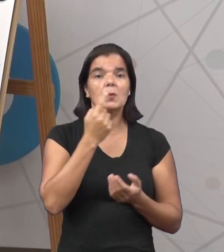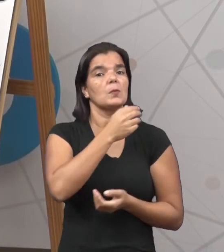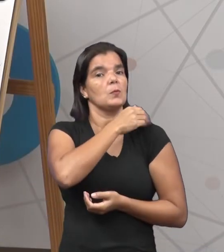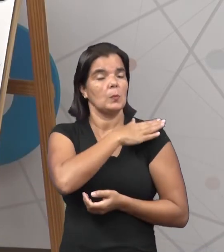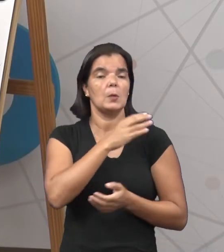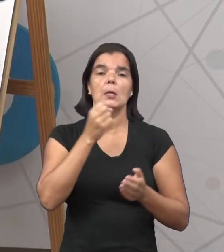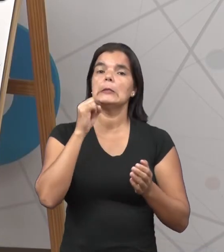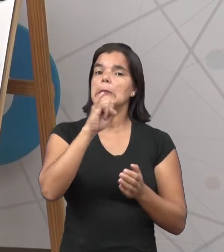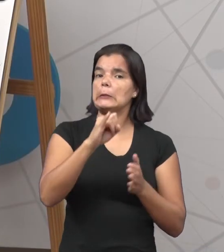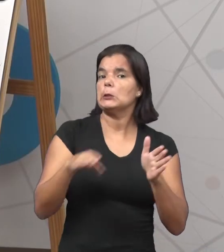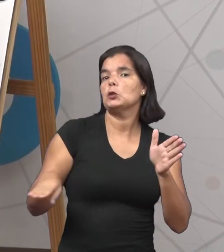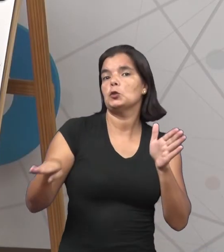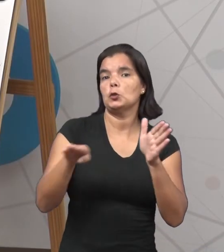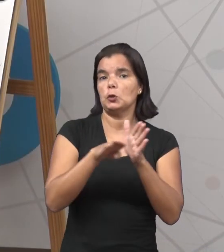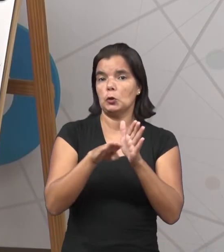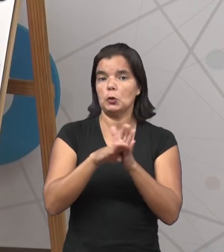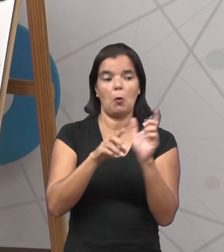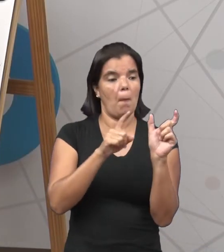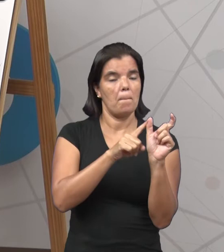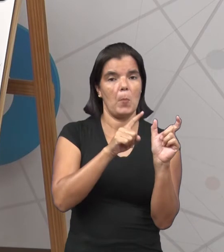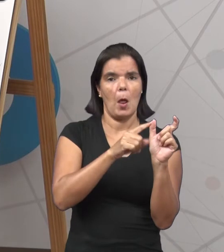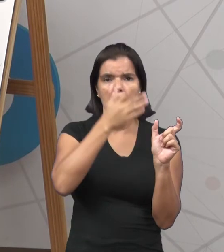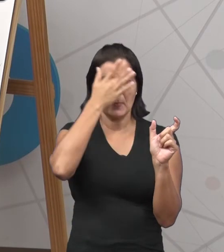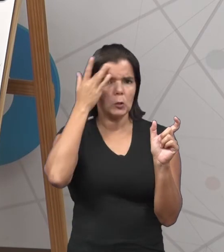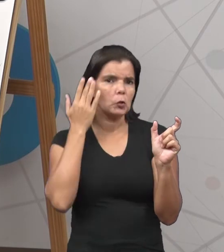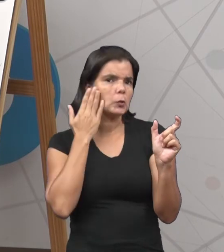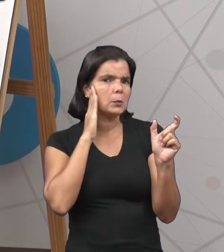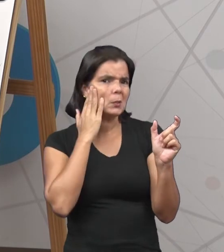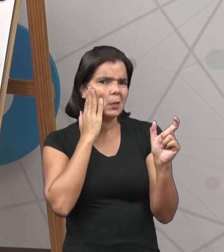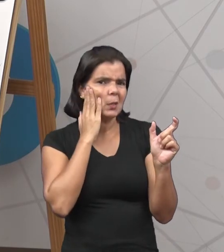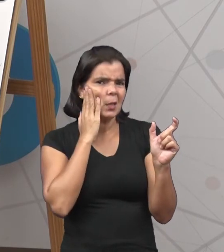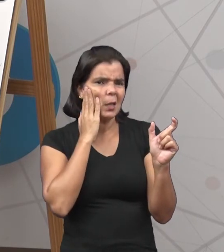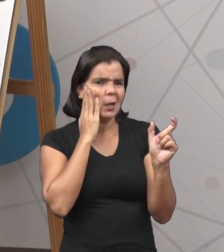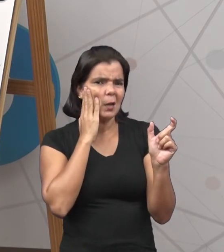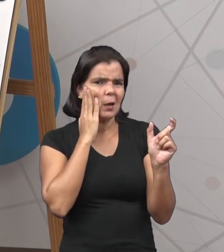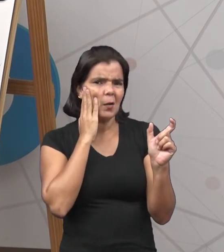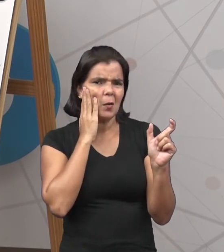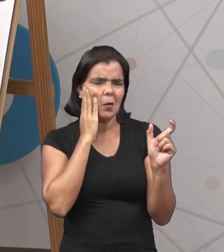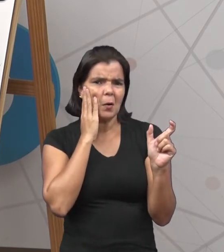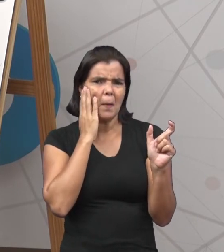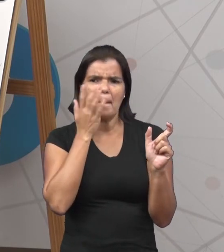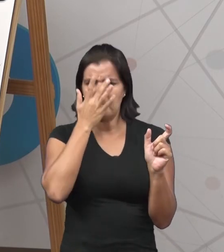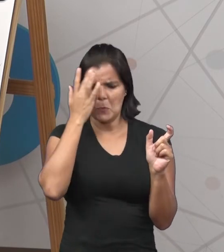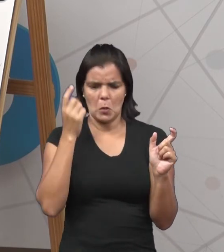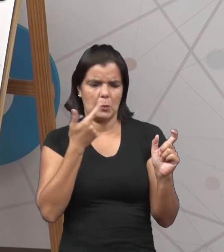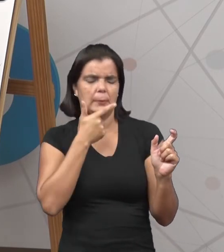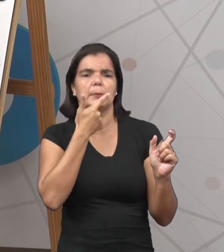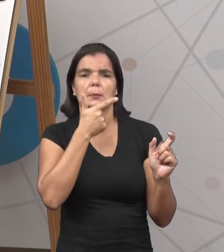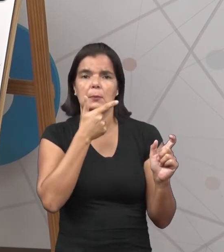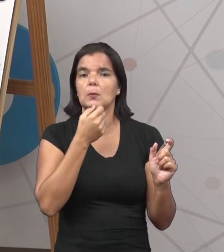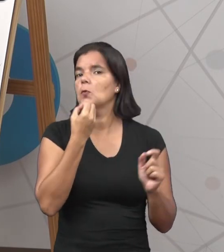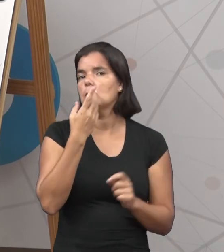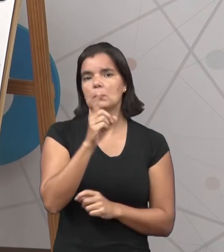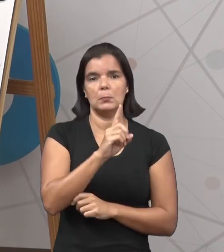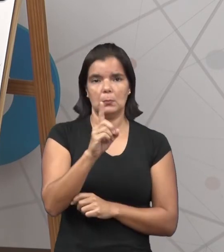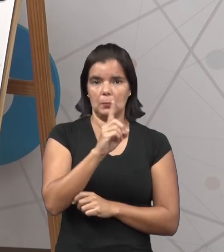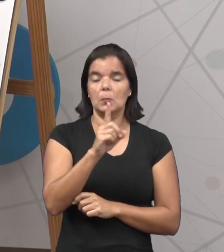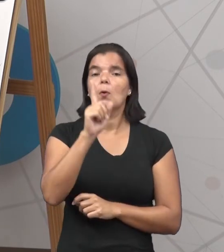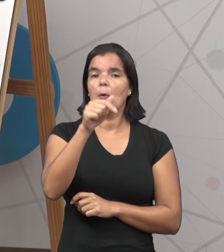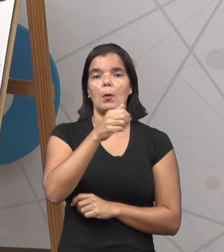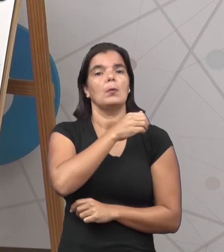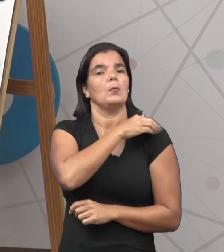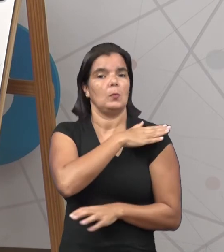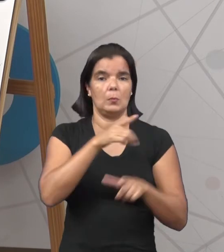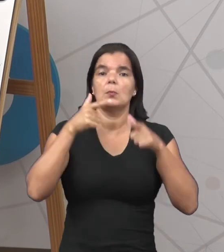preconceitos. Se eu chegar lá falando uma palavra dessa e a pessoa não entender, ela pode me tratar como um deboche. E isso não é bom. Isso é um